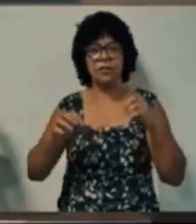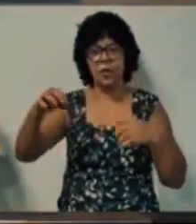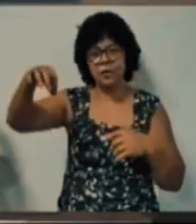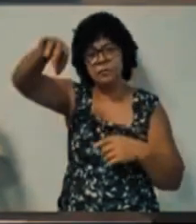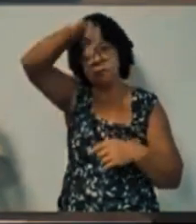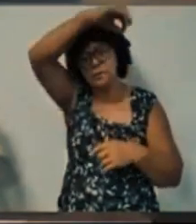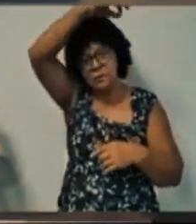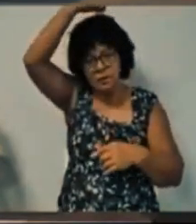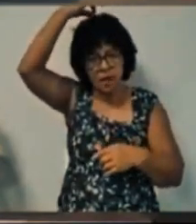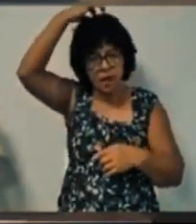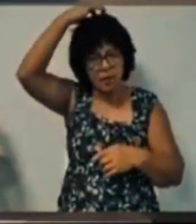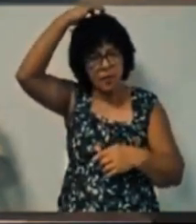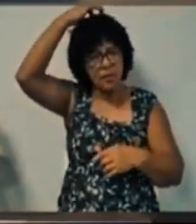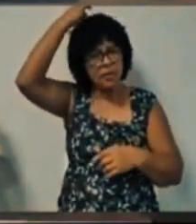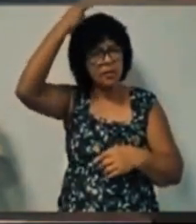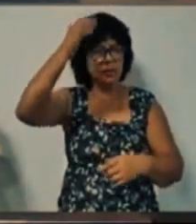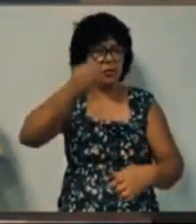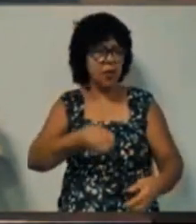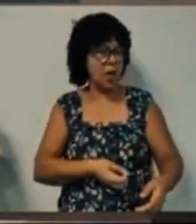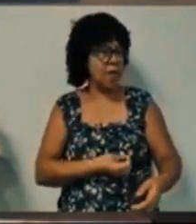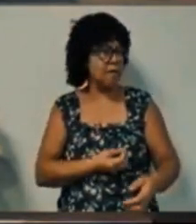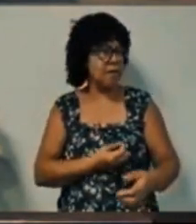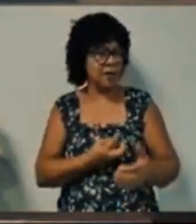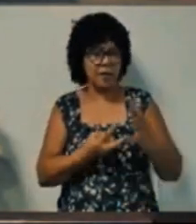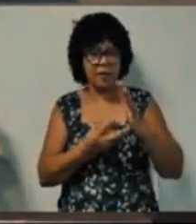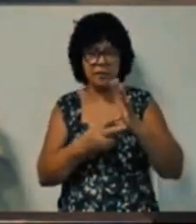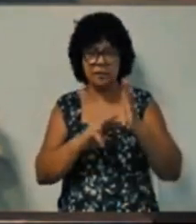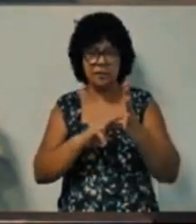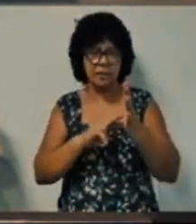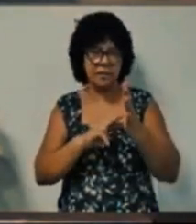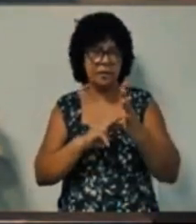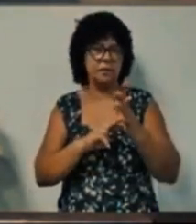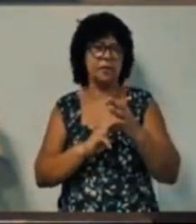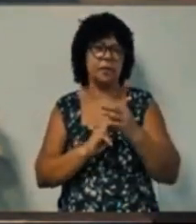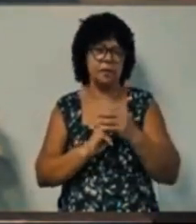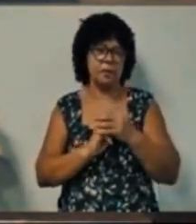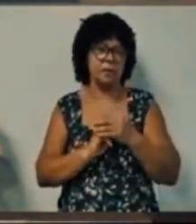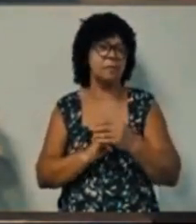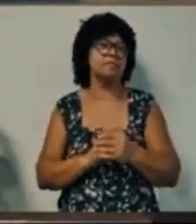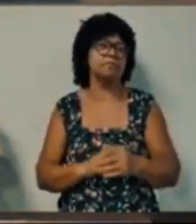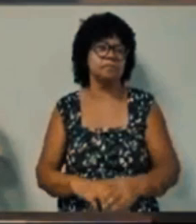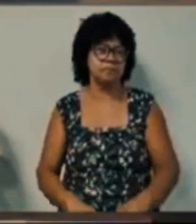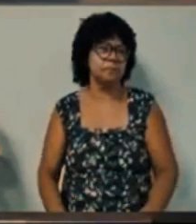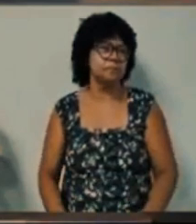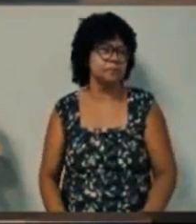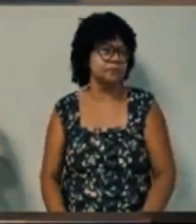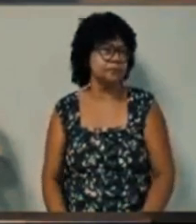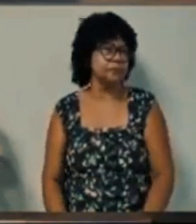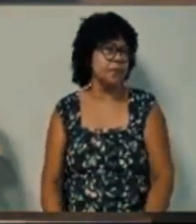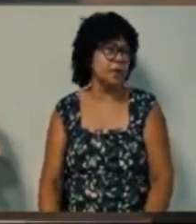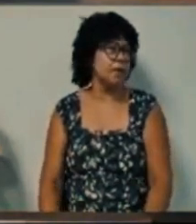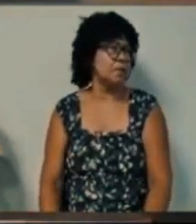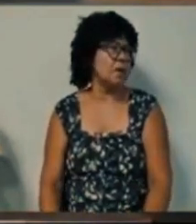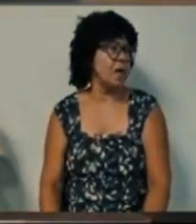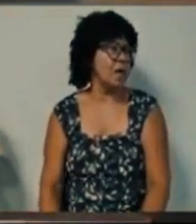vida, espírito e vida, espírito e vida.